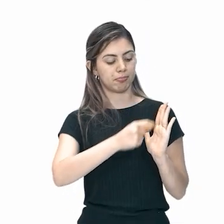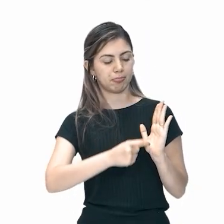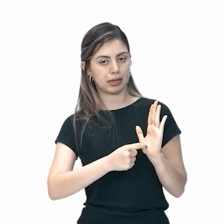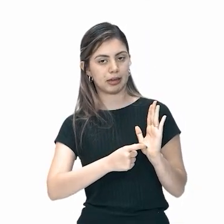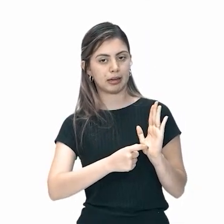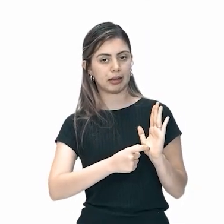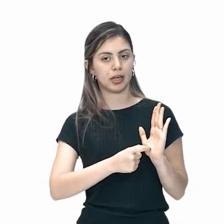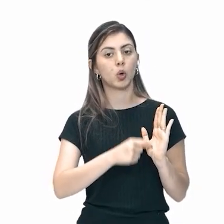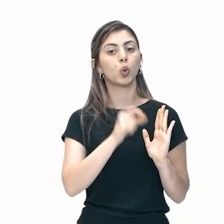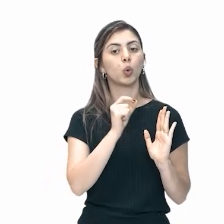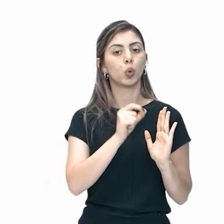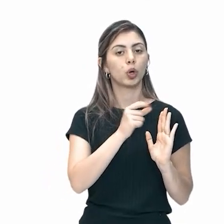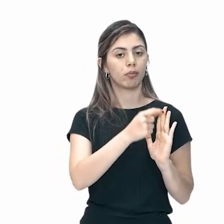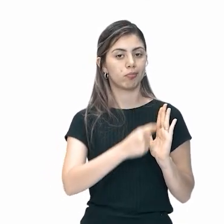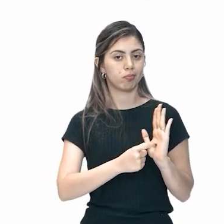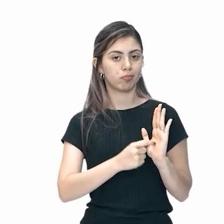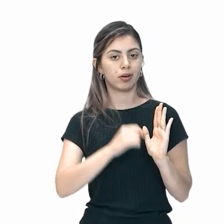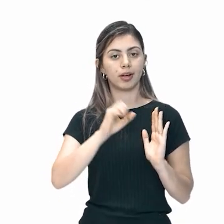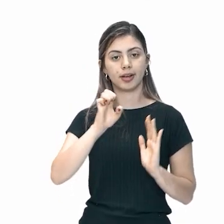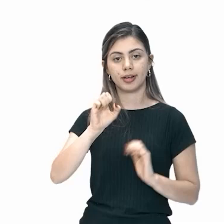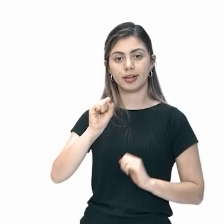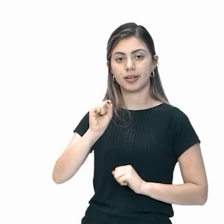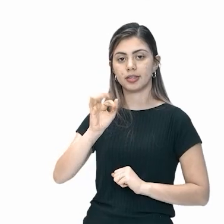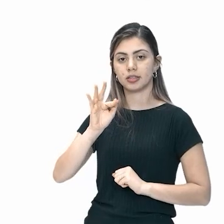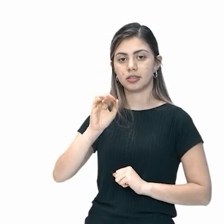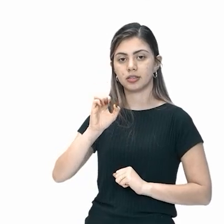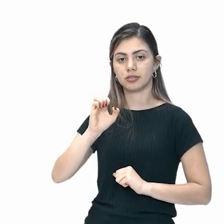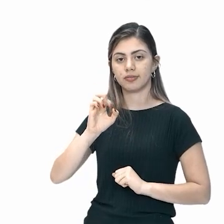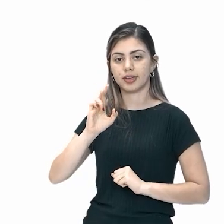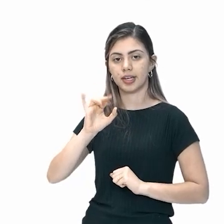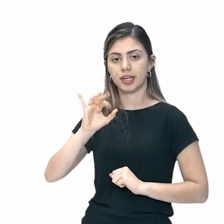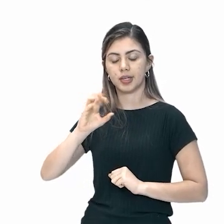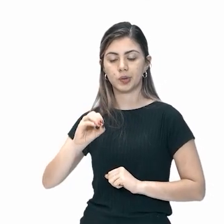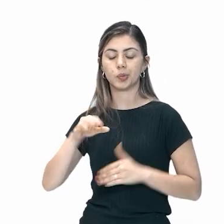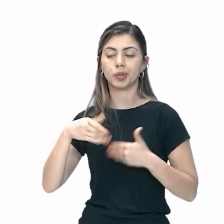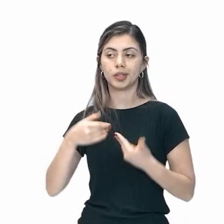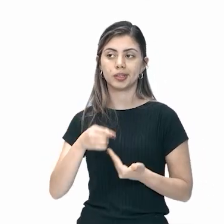se vier no valor esférico, aí o teu